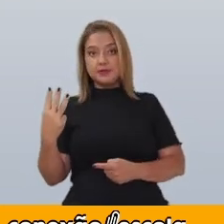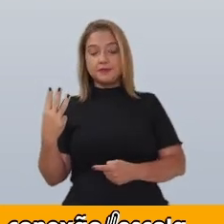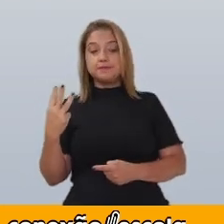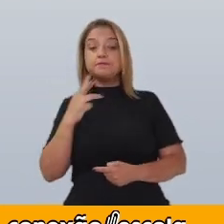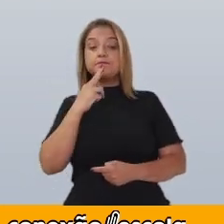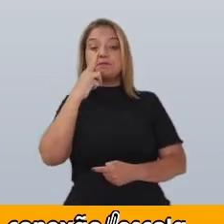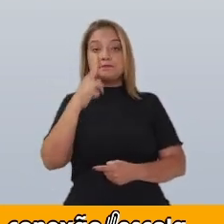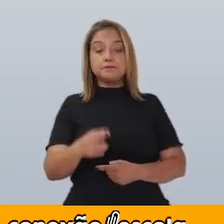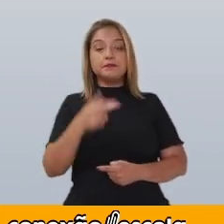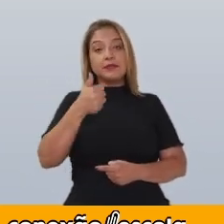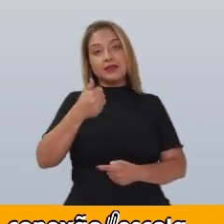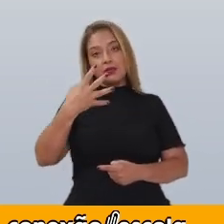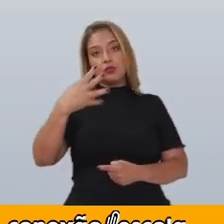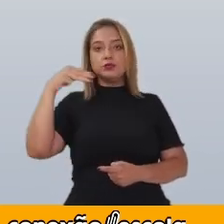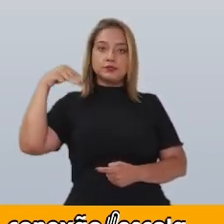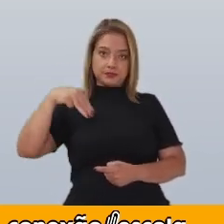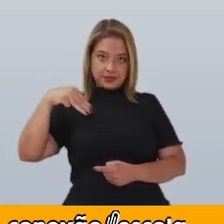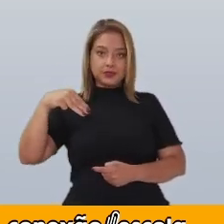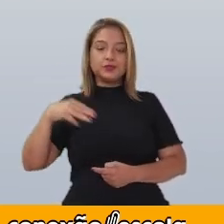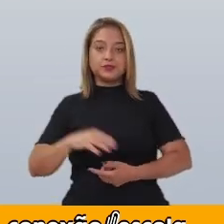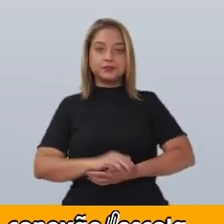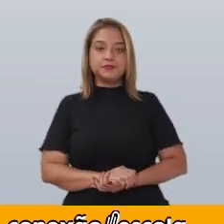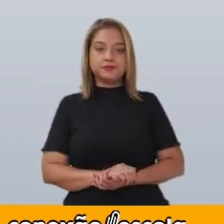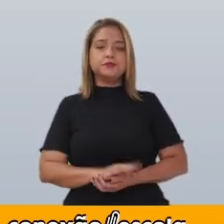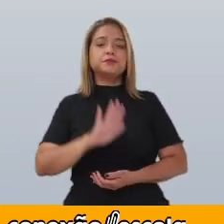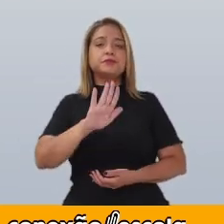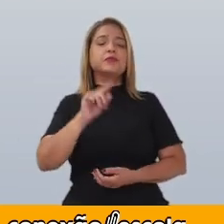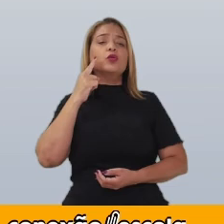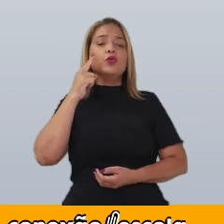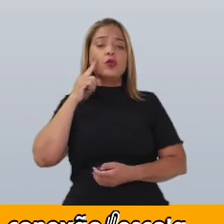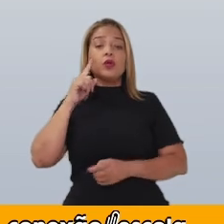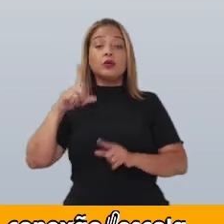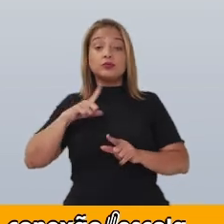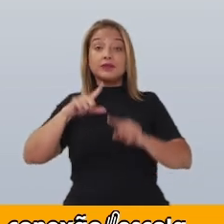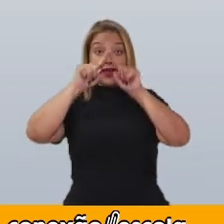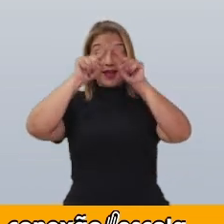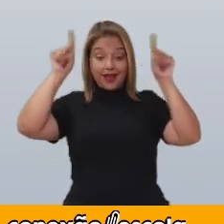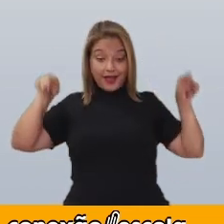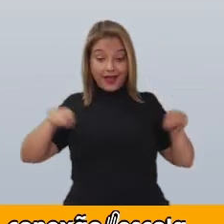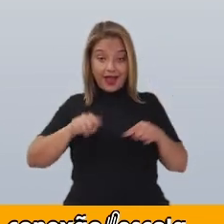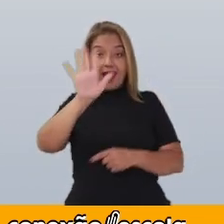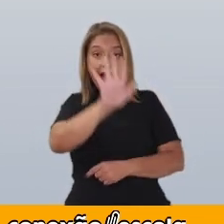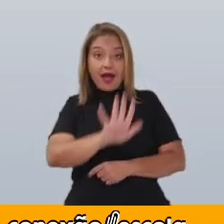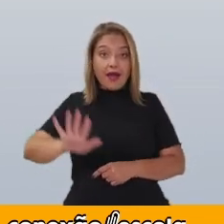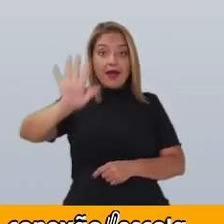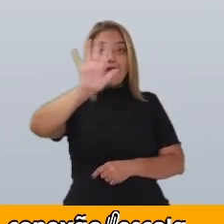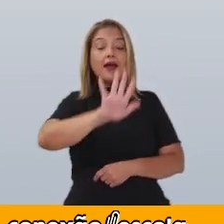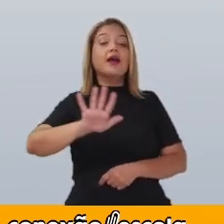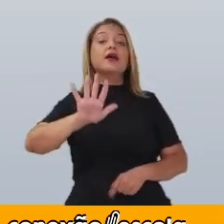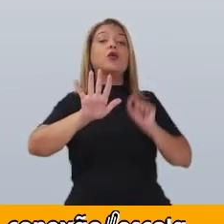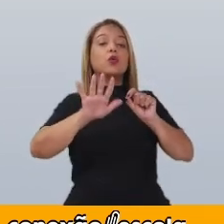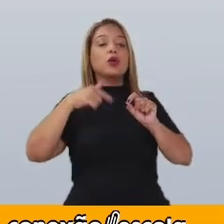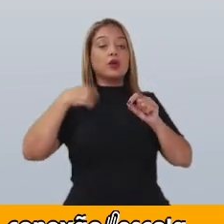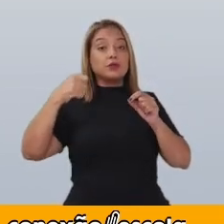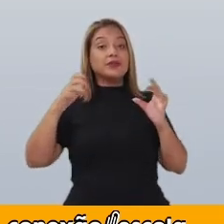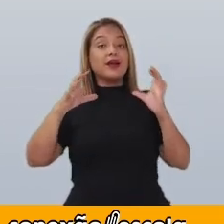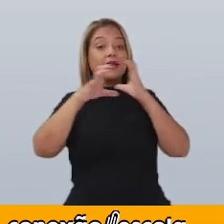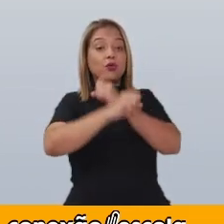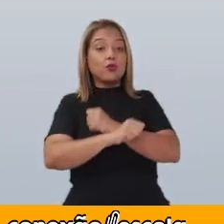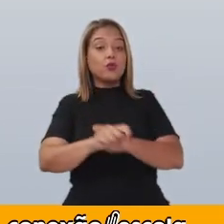3, que é igual a 14 metros. E a área? A área da região retangular, eu tenho que